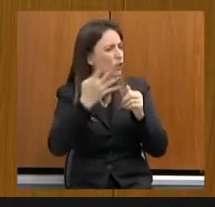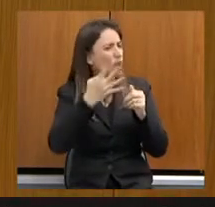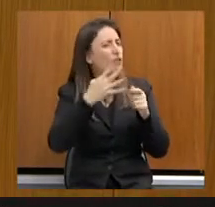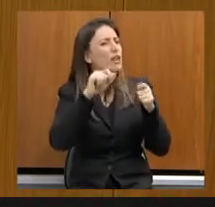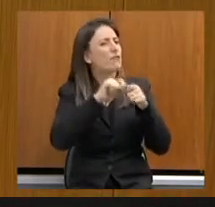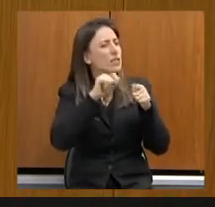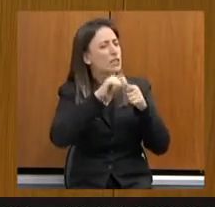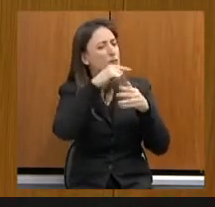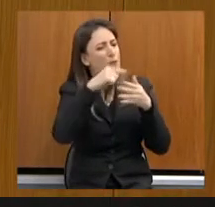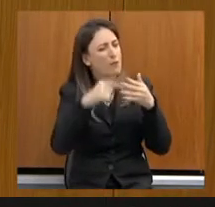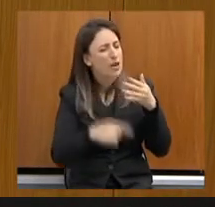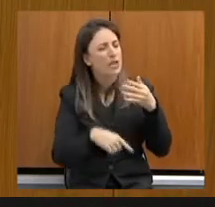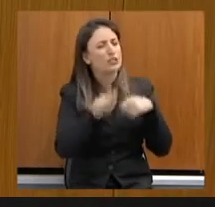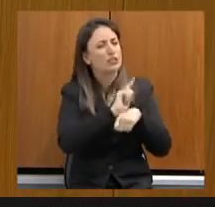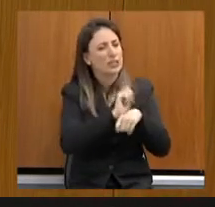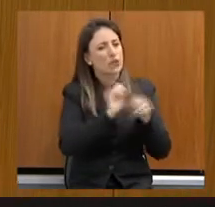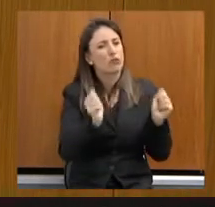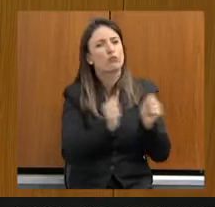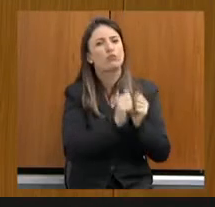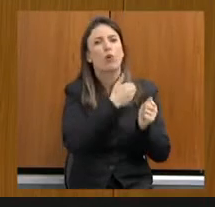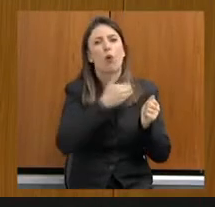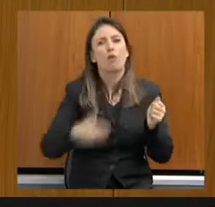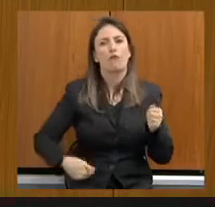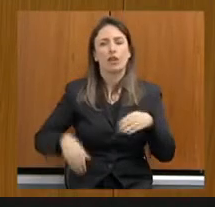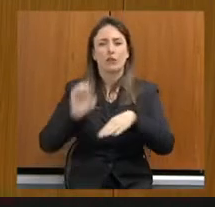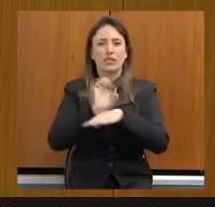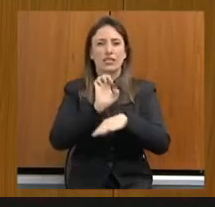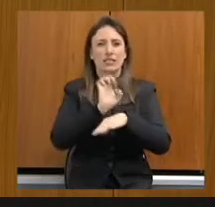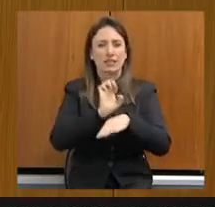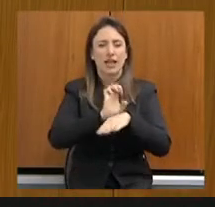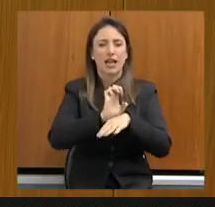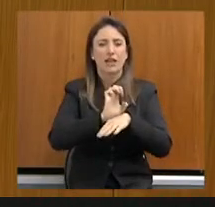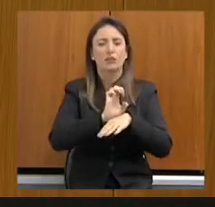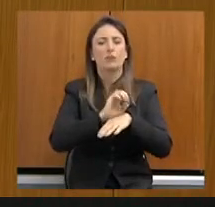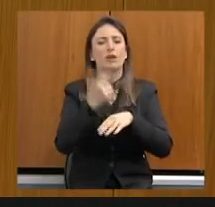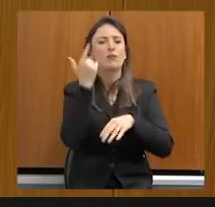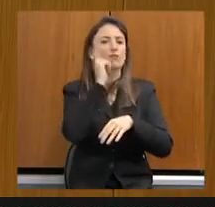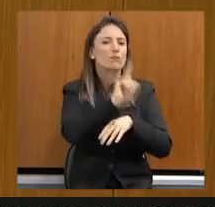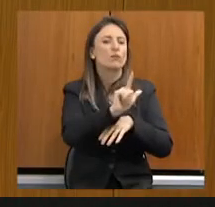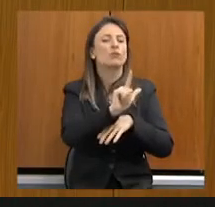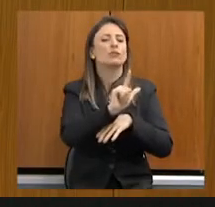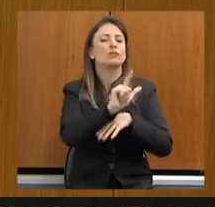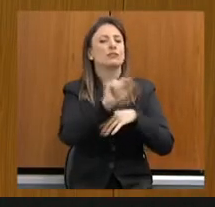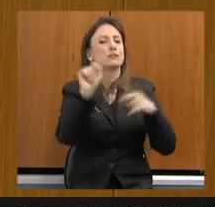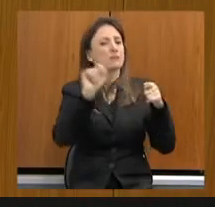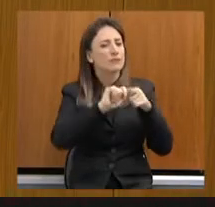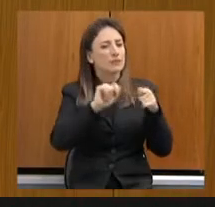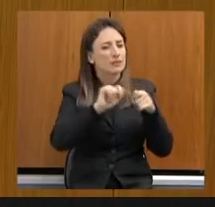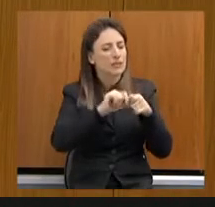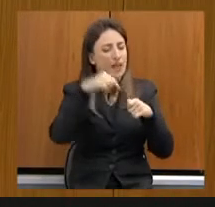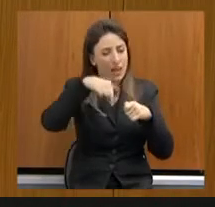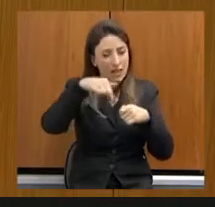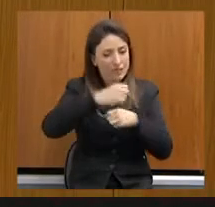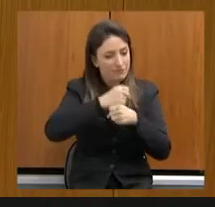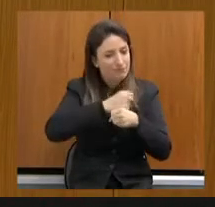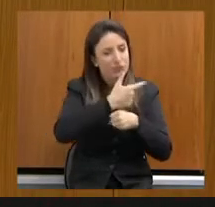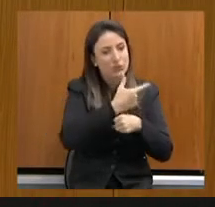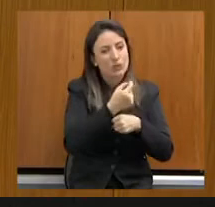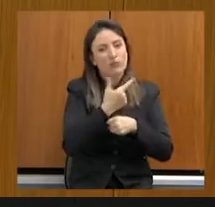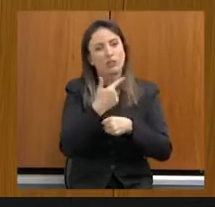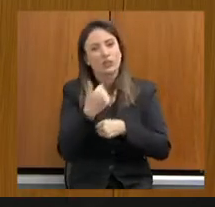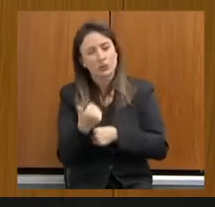realizados gestões junto ao governo do estado de forma a garantir a realização ainda e2021